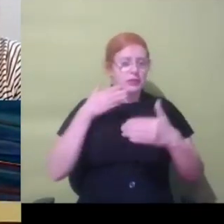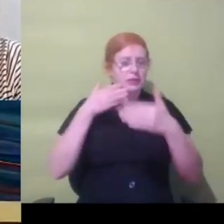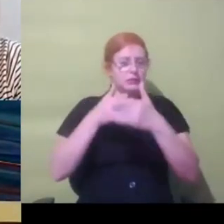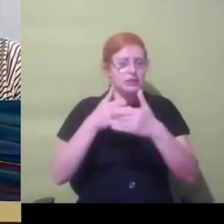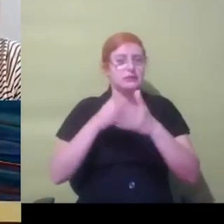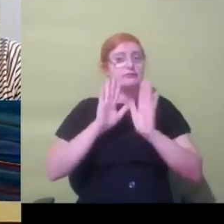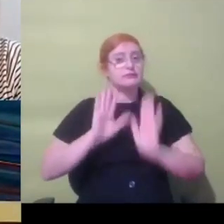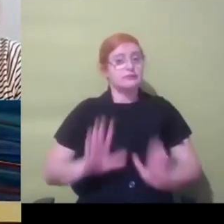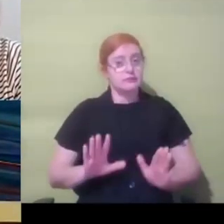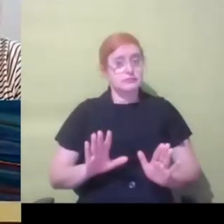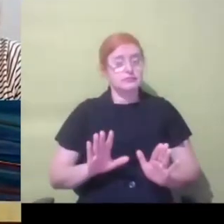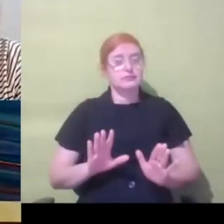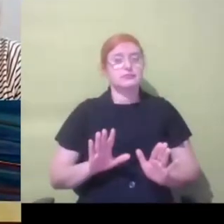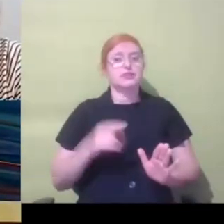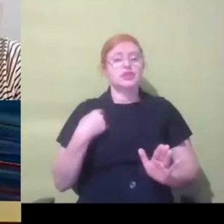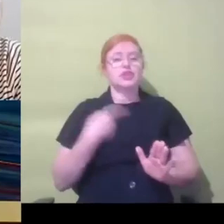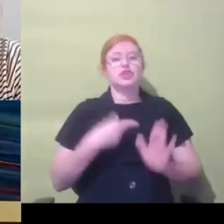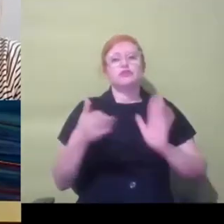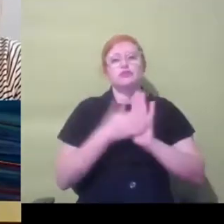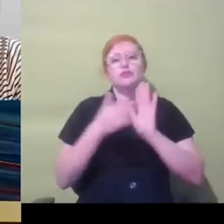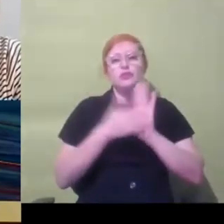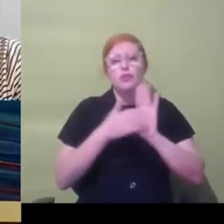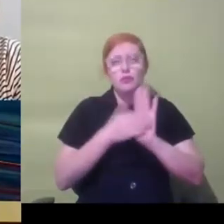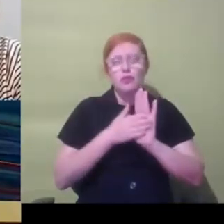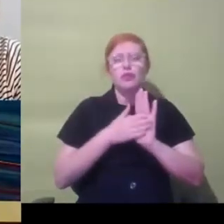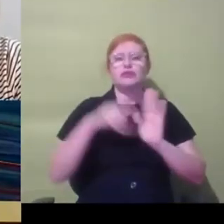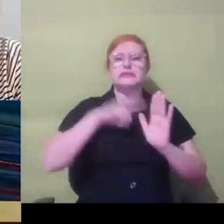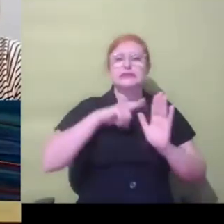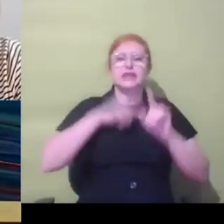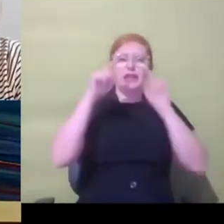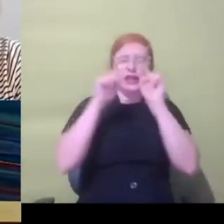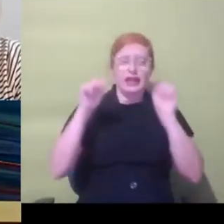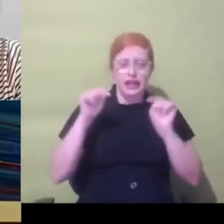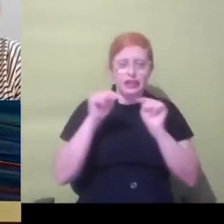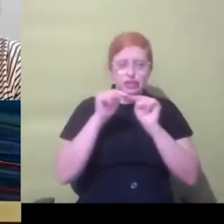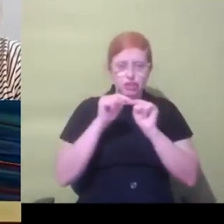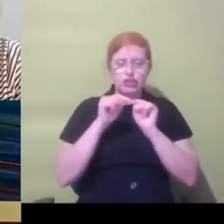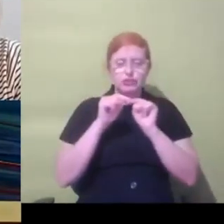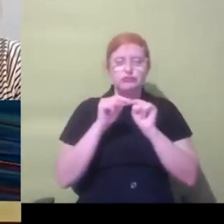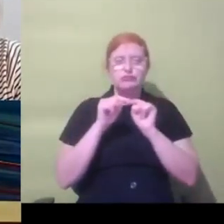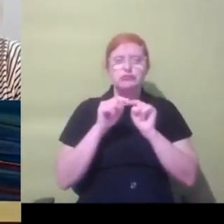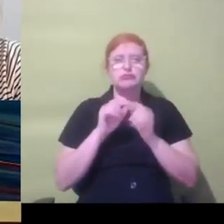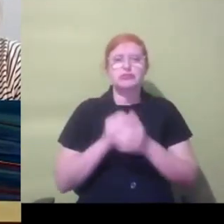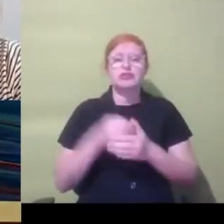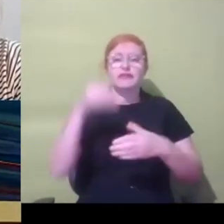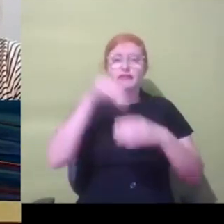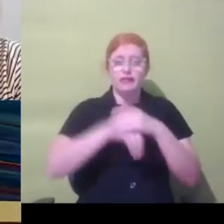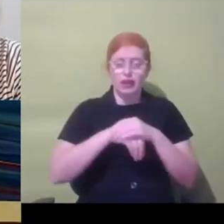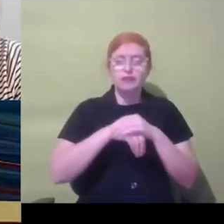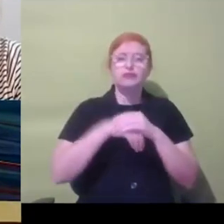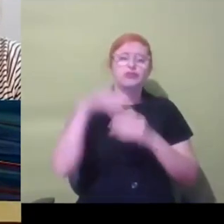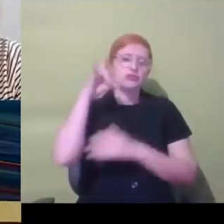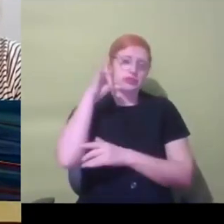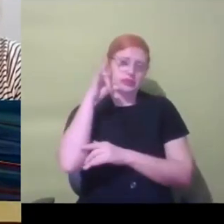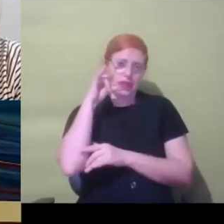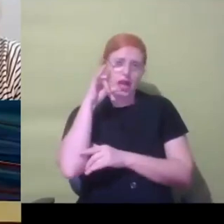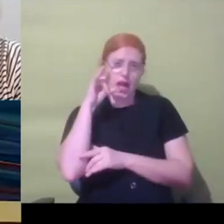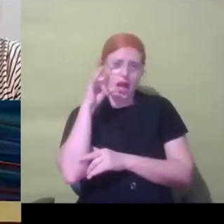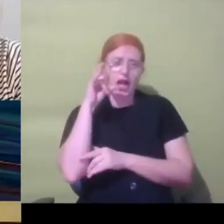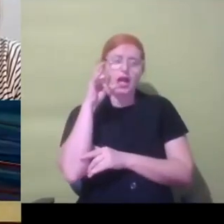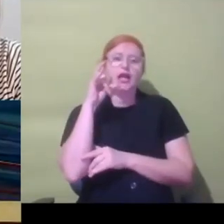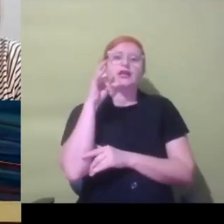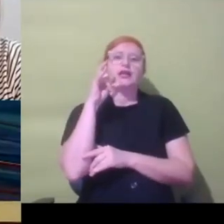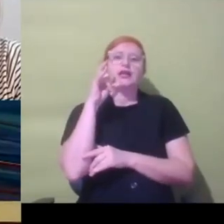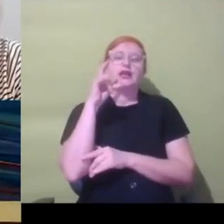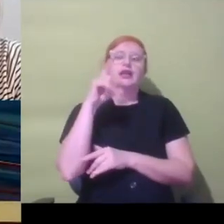mas a gente vai propor aquela caixinha de perguntas que tem no Instagram, que acontece